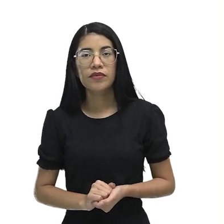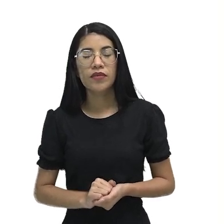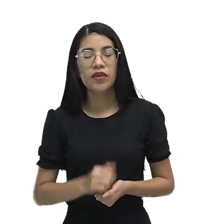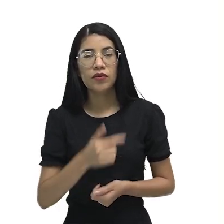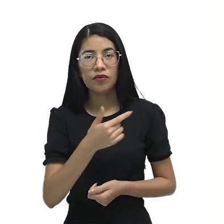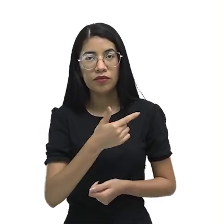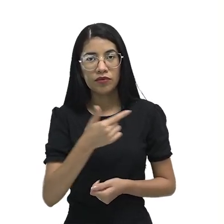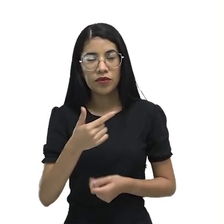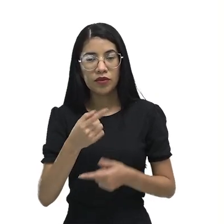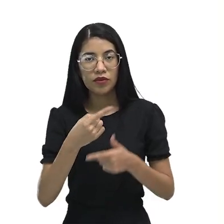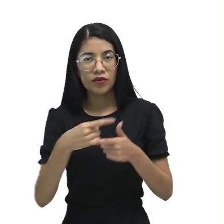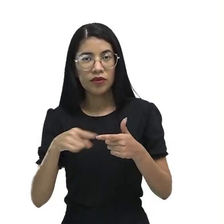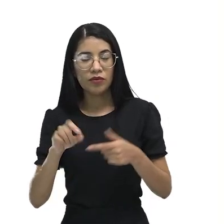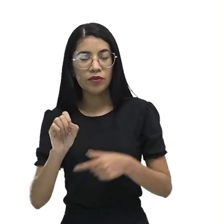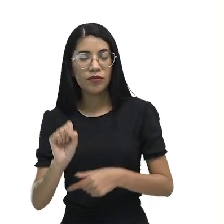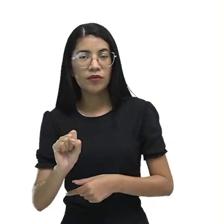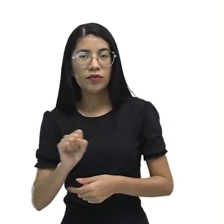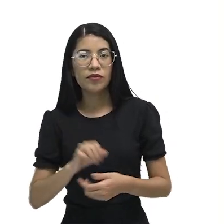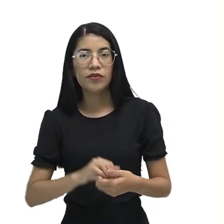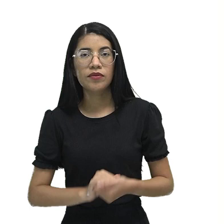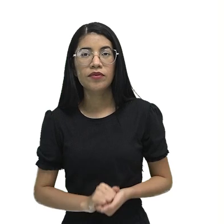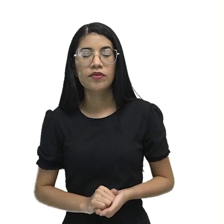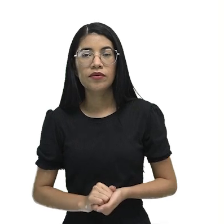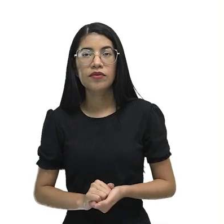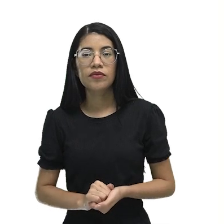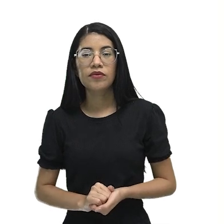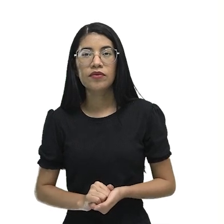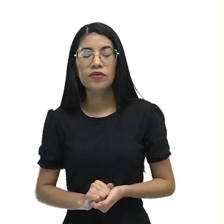22 dividido para 8. 22 dividido por 8.